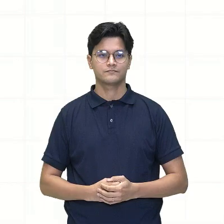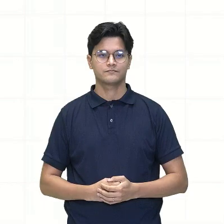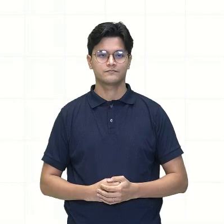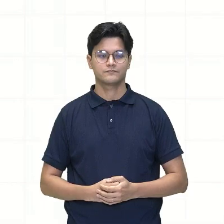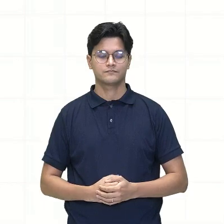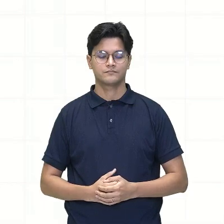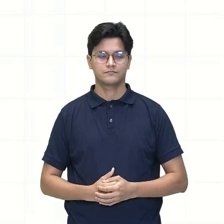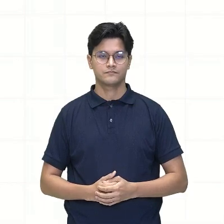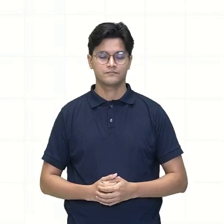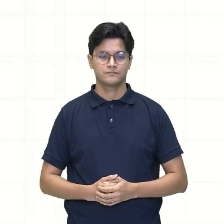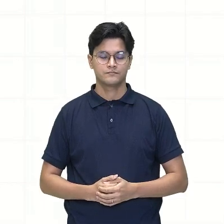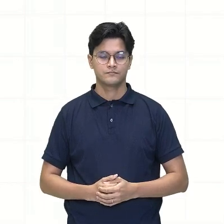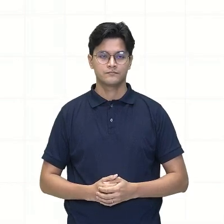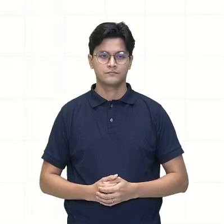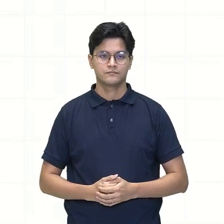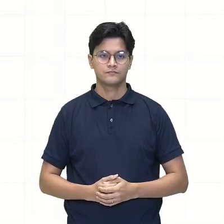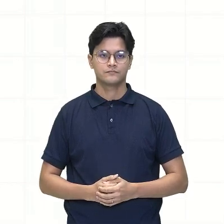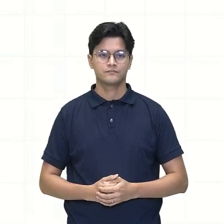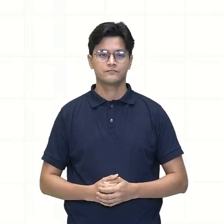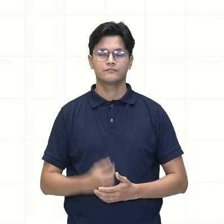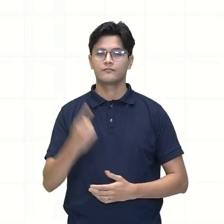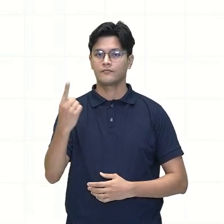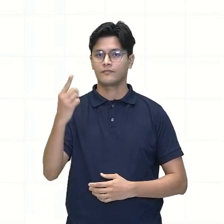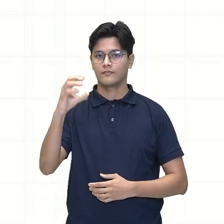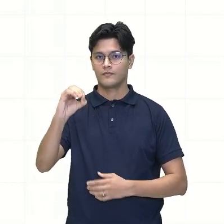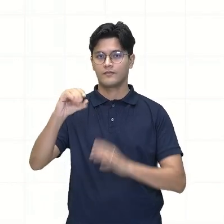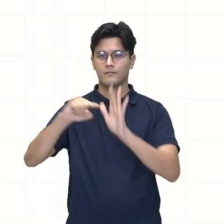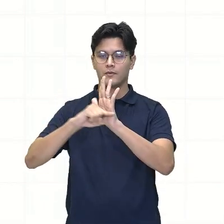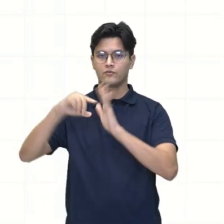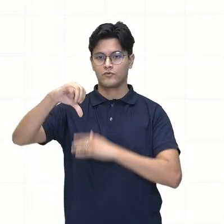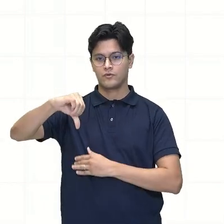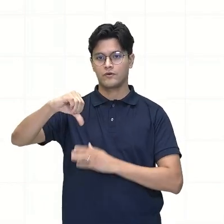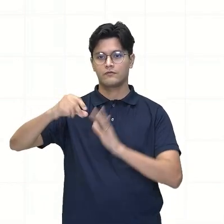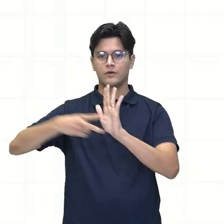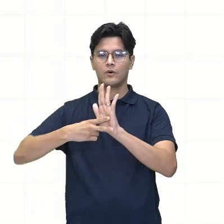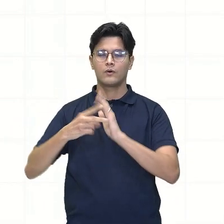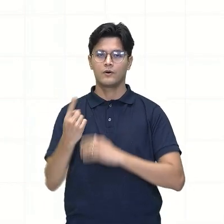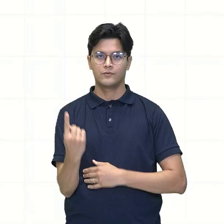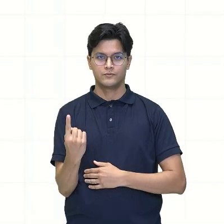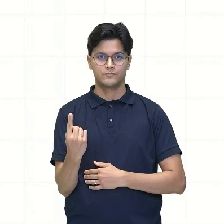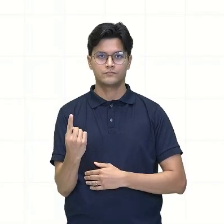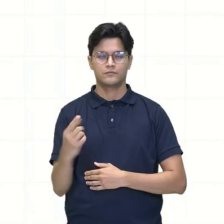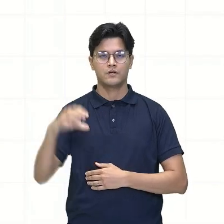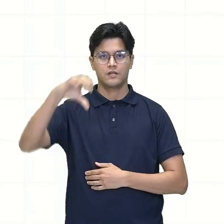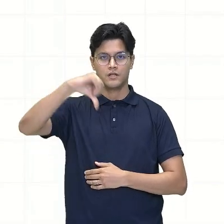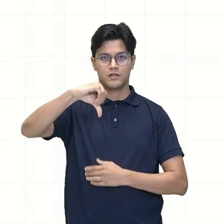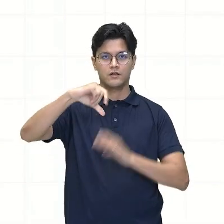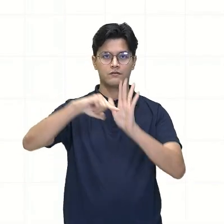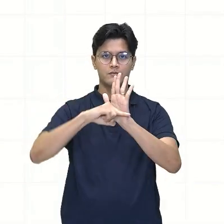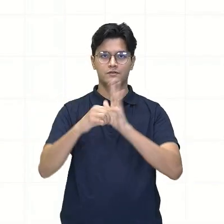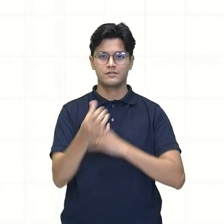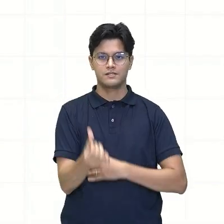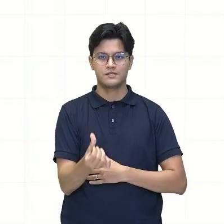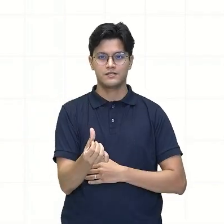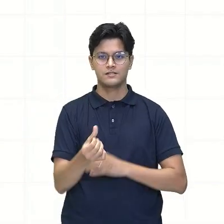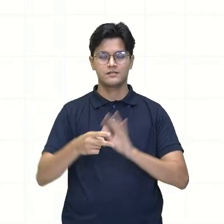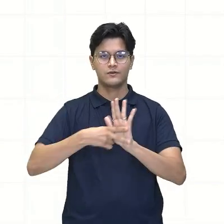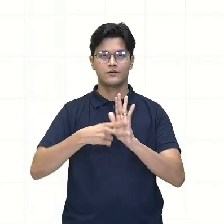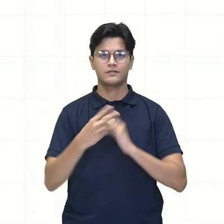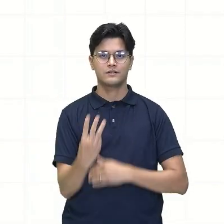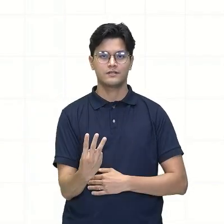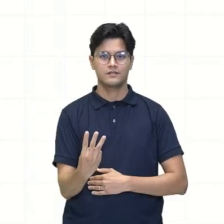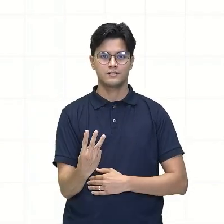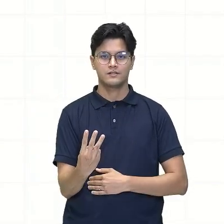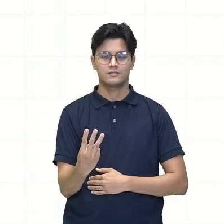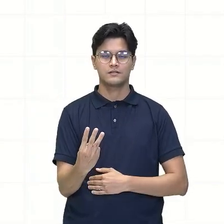vem 10. 10 menos 9, 1. 9 menos 6, 3.